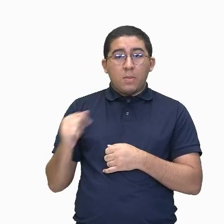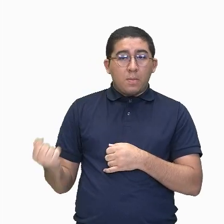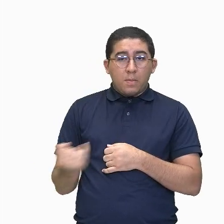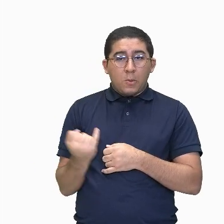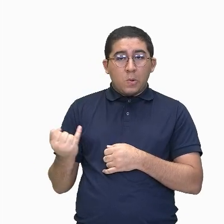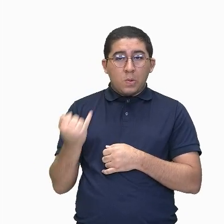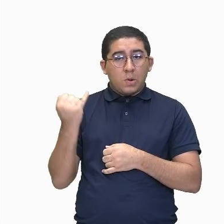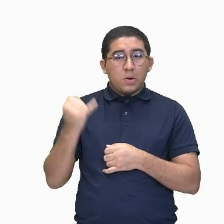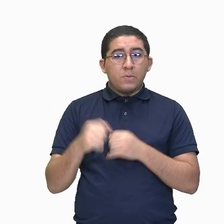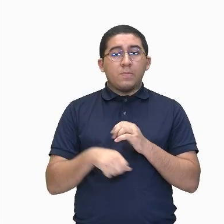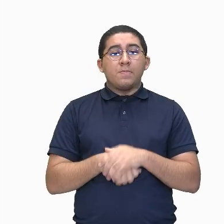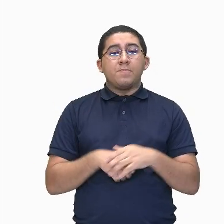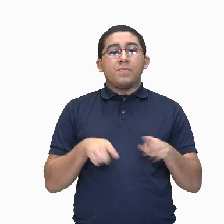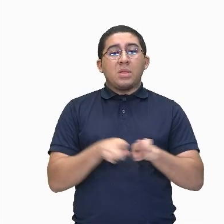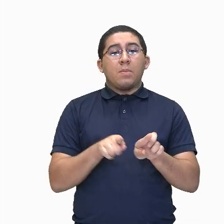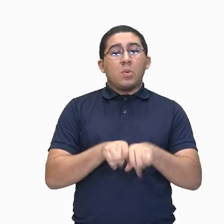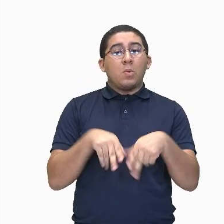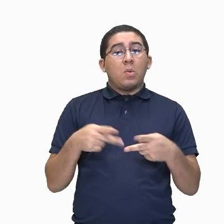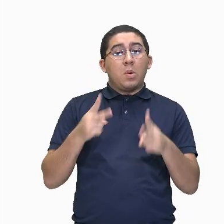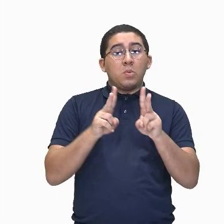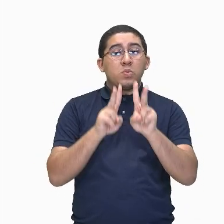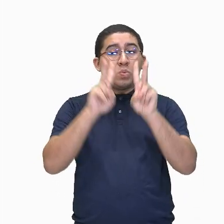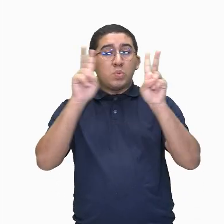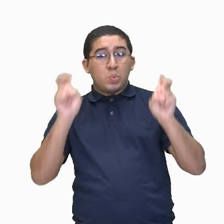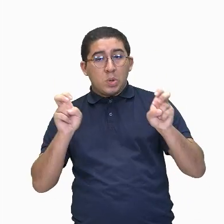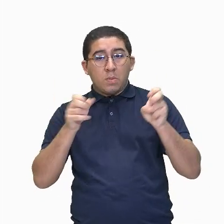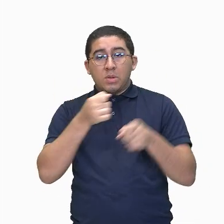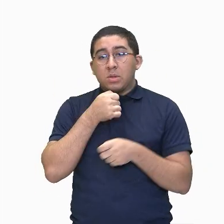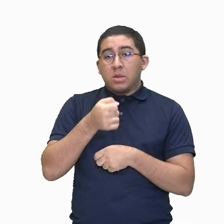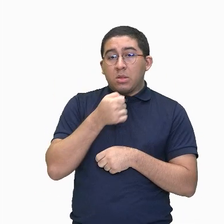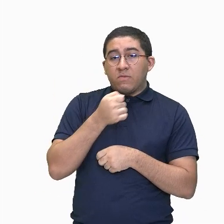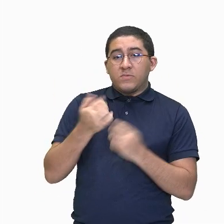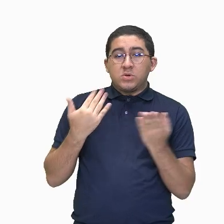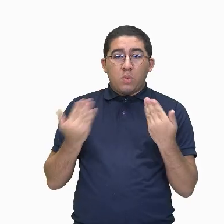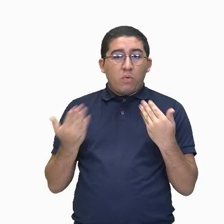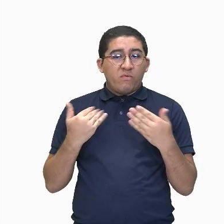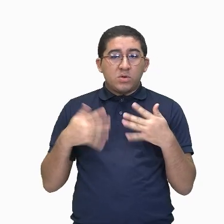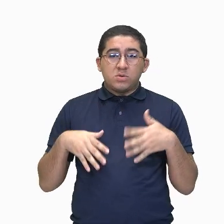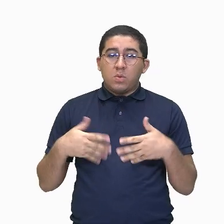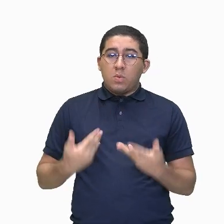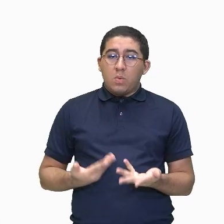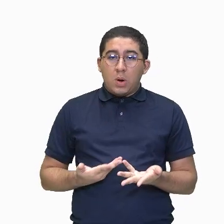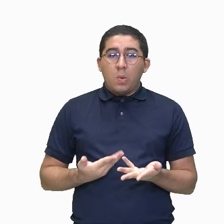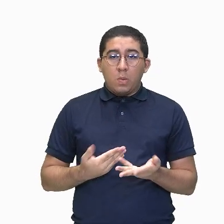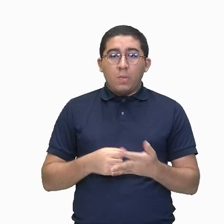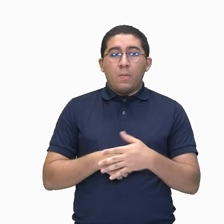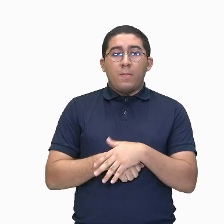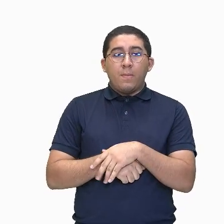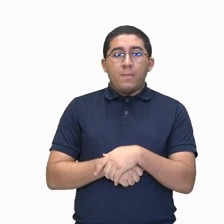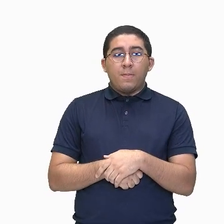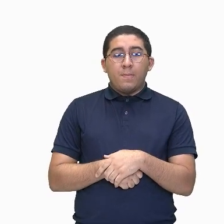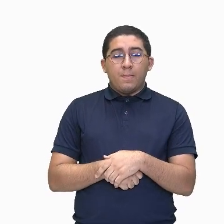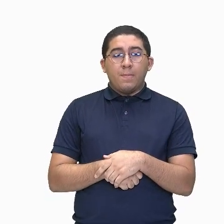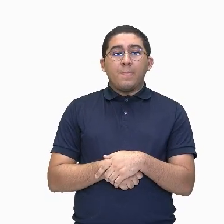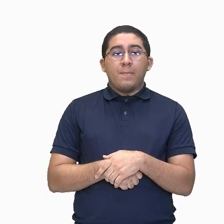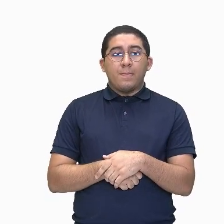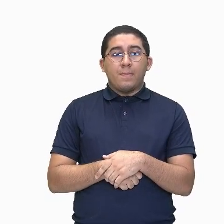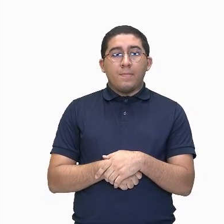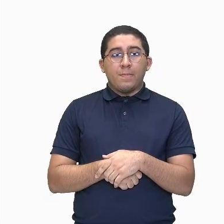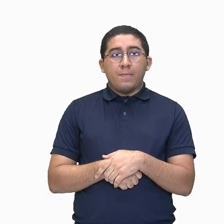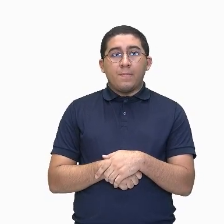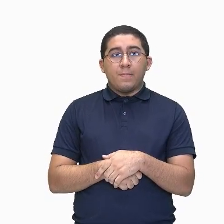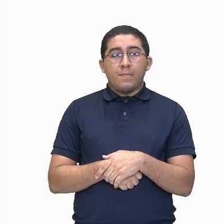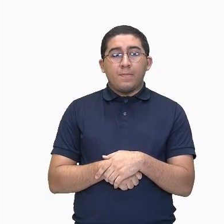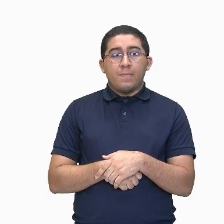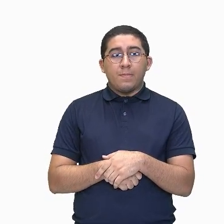que a entrevista vai tratar? Qual é o tema? Qual é o assunto? Do que se trata? É sobre a pesca?